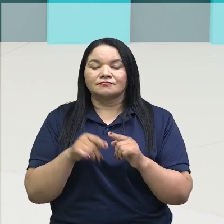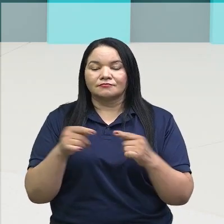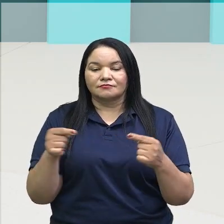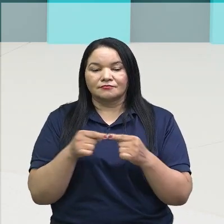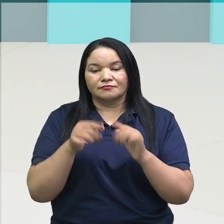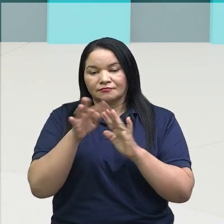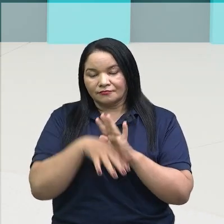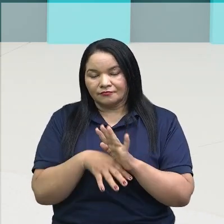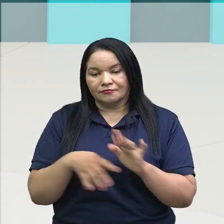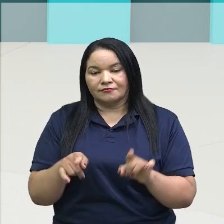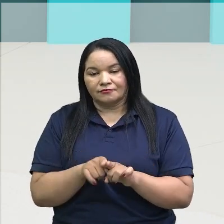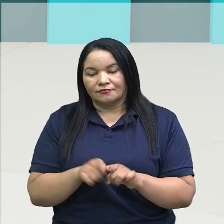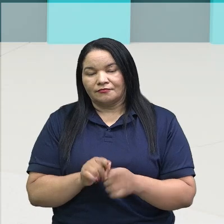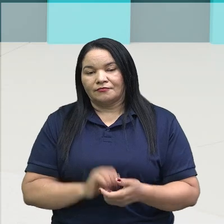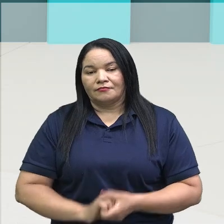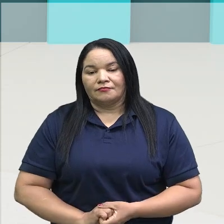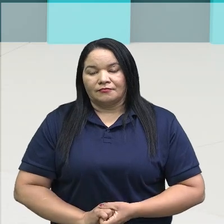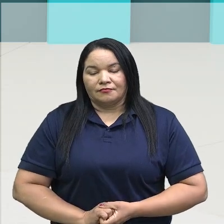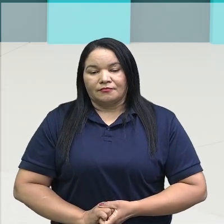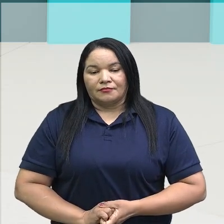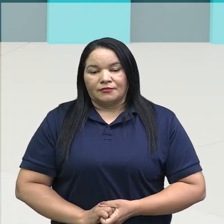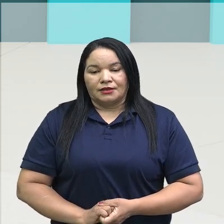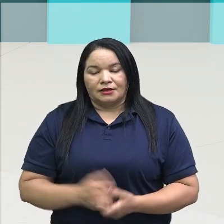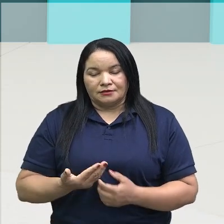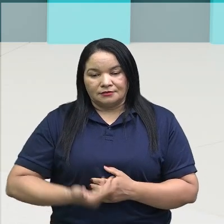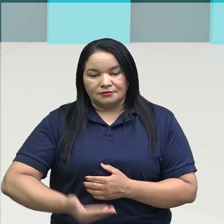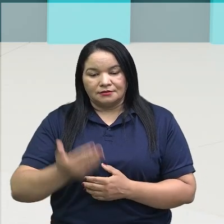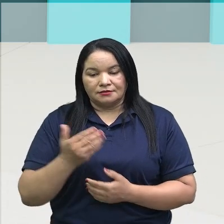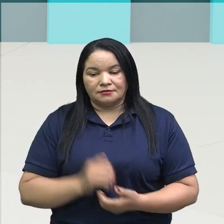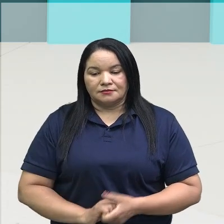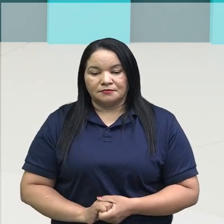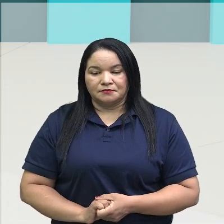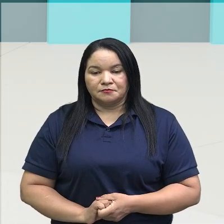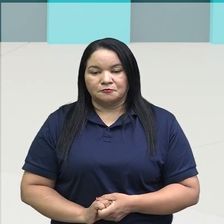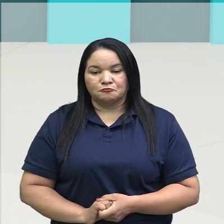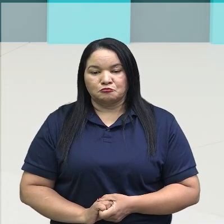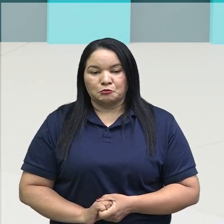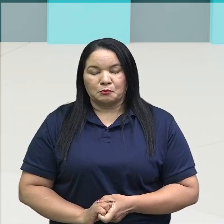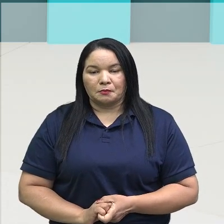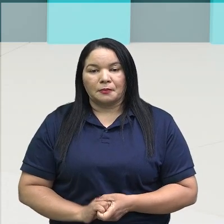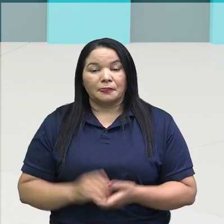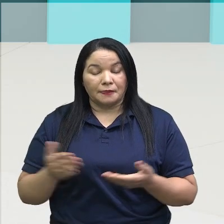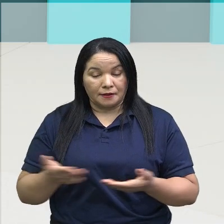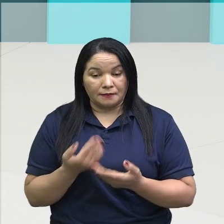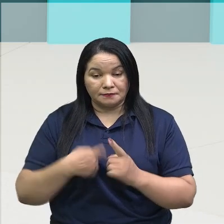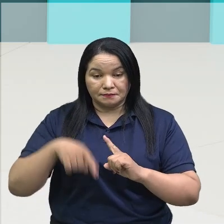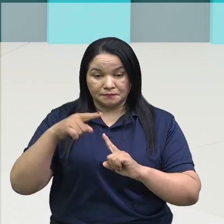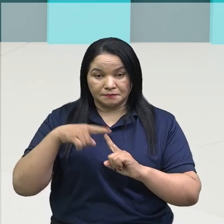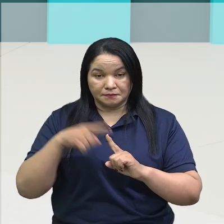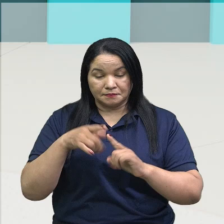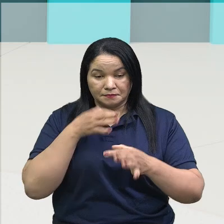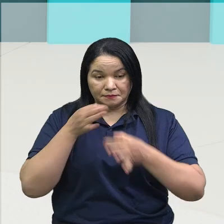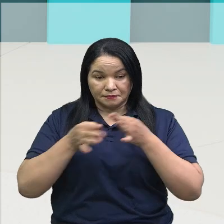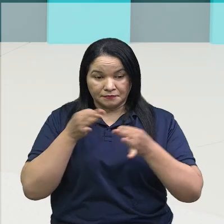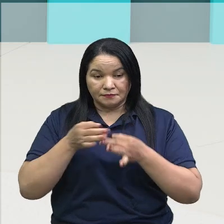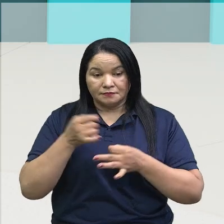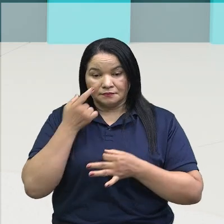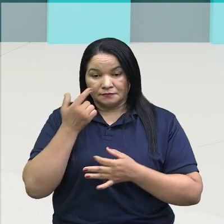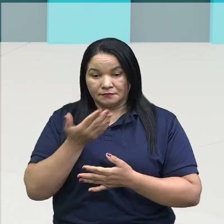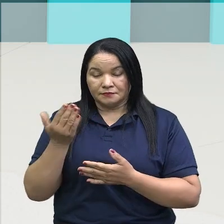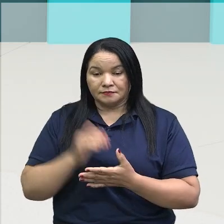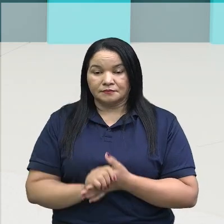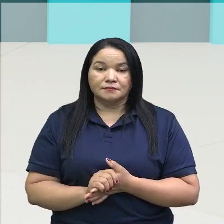Antônio Vieira. Ok? Vamos seguir? Então, agora nós vamos aqui observar os tipos de argumentos. Vimos os